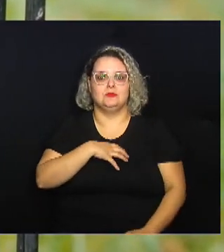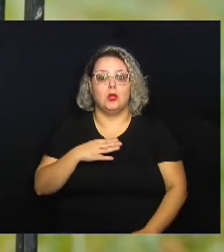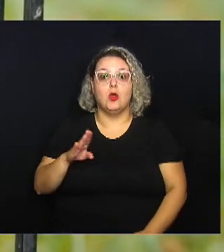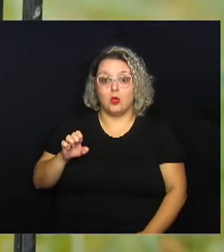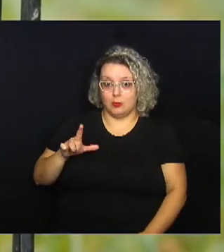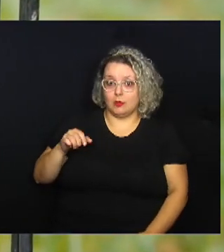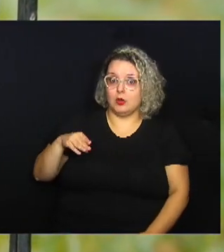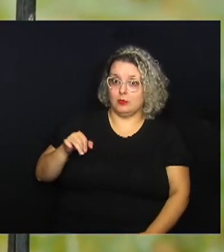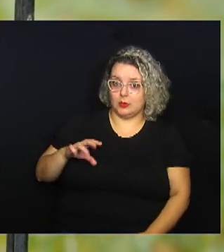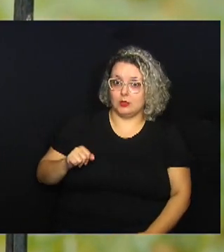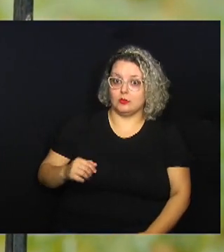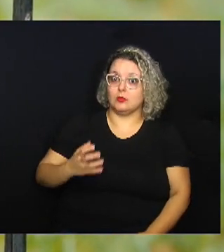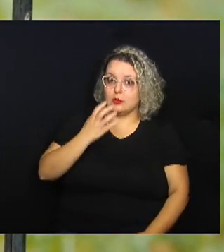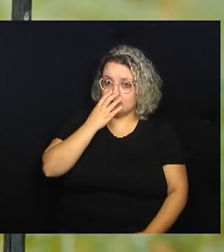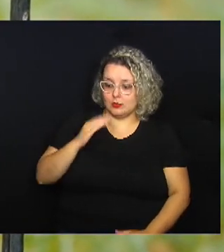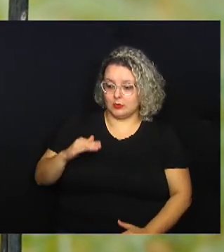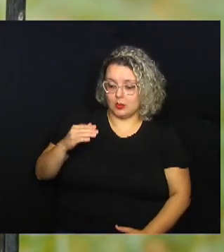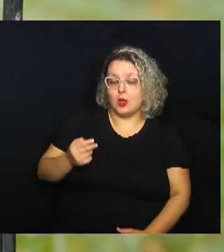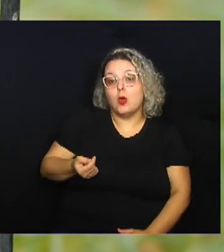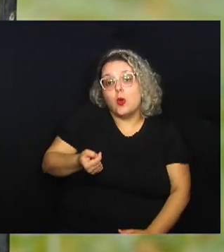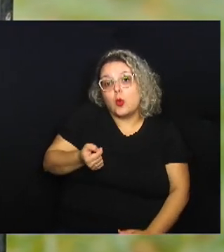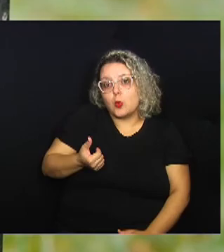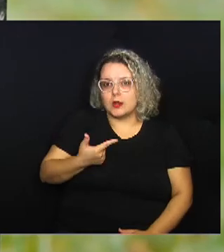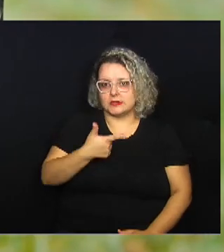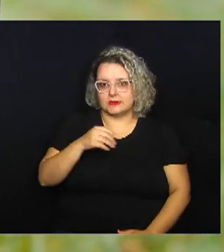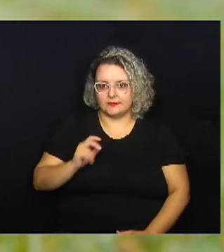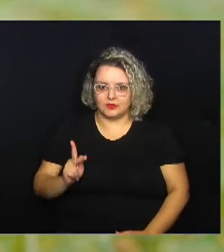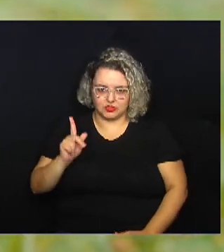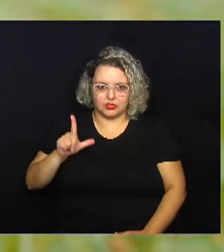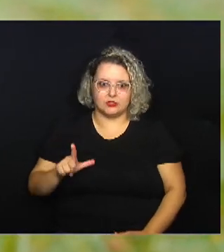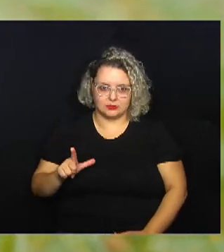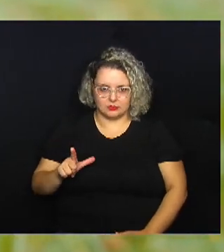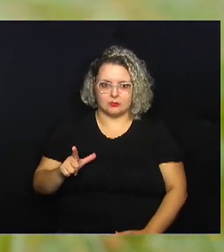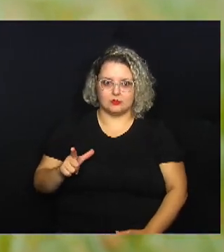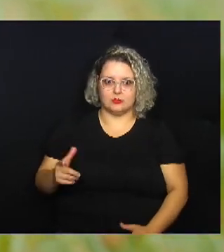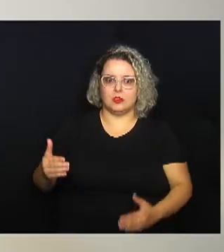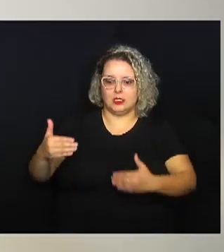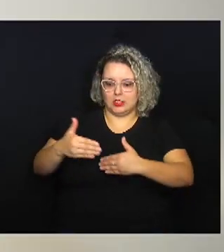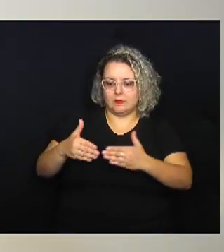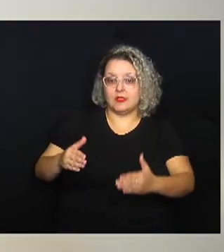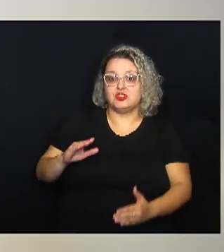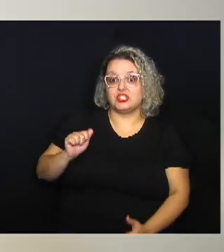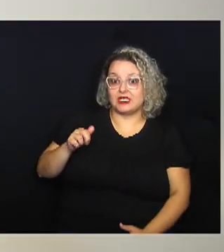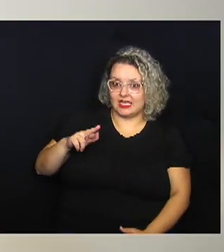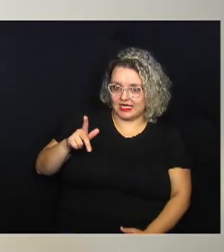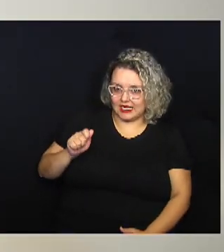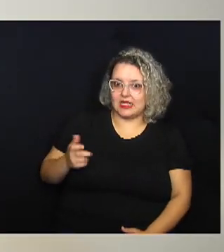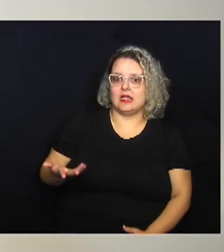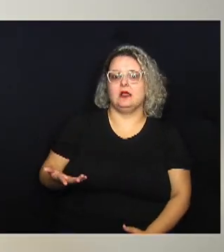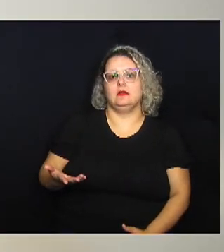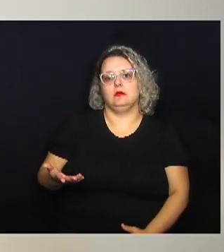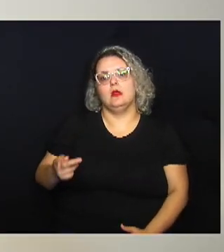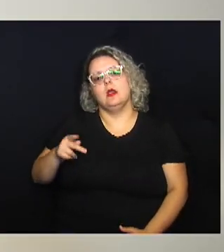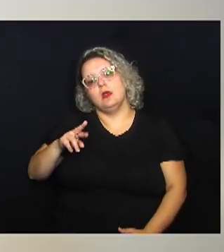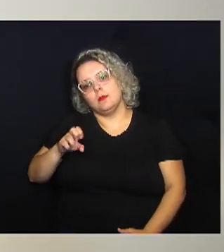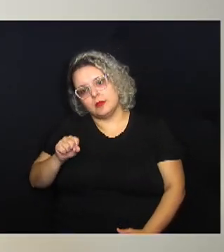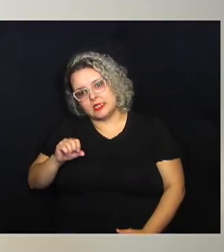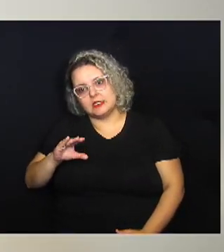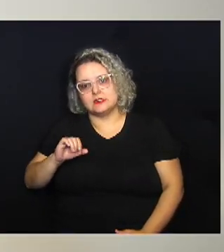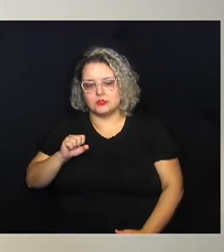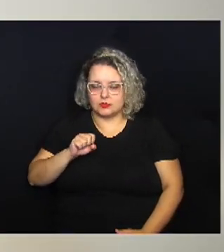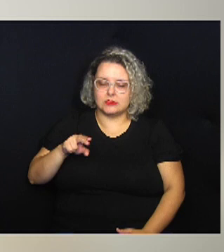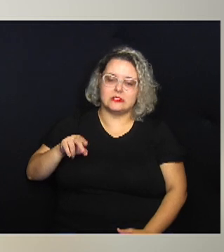né Tem quase 20 kg então no avião ele vai no compartimento de carga que é pressurizado com a mesma temperatura